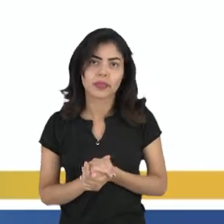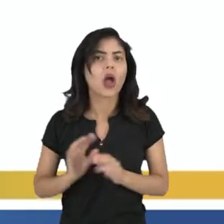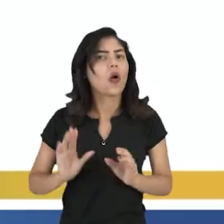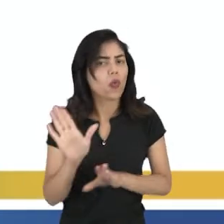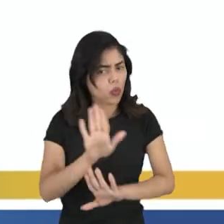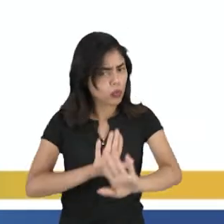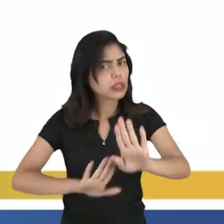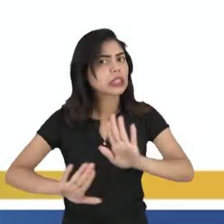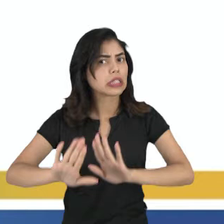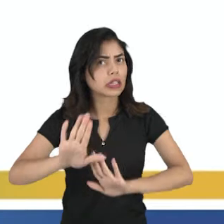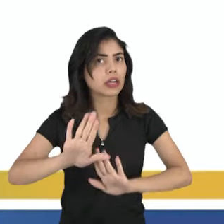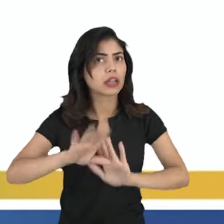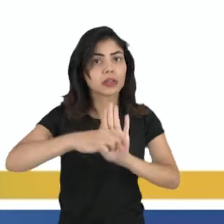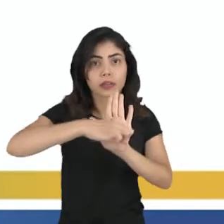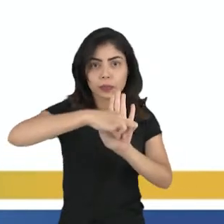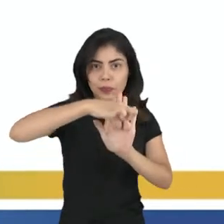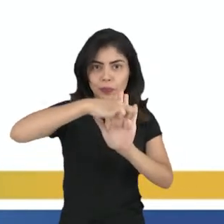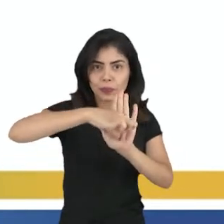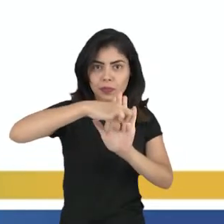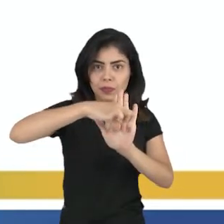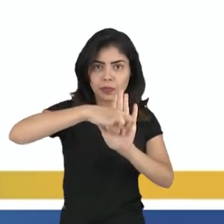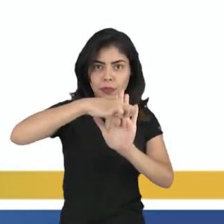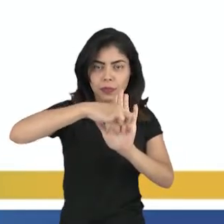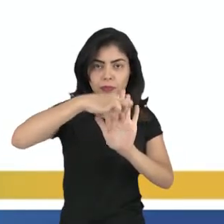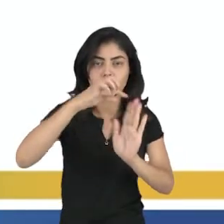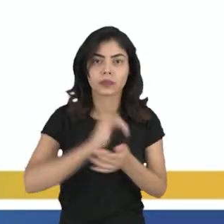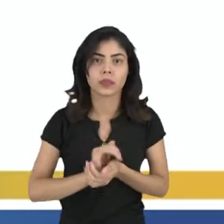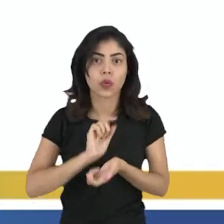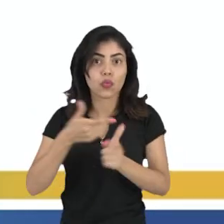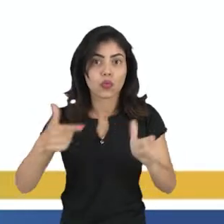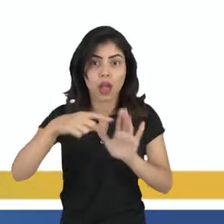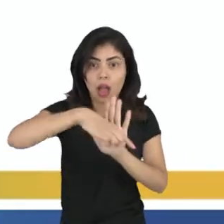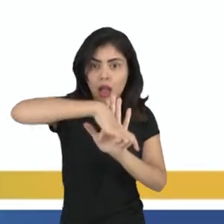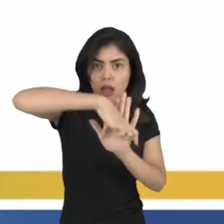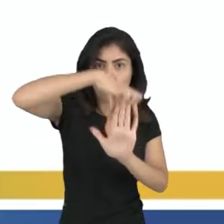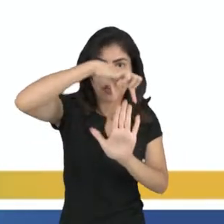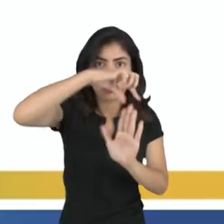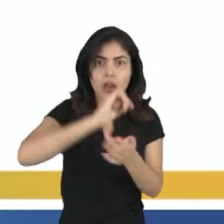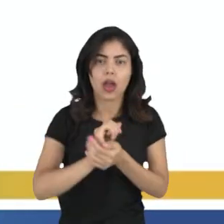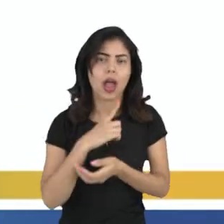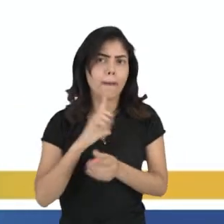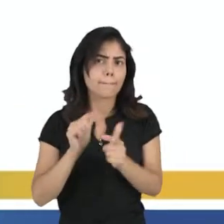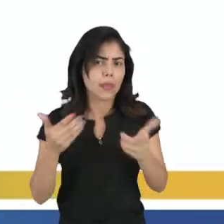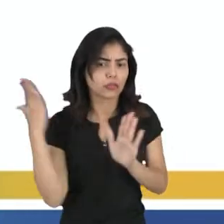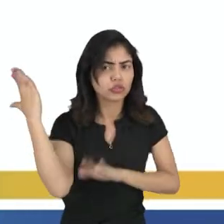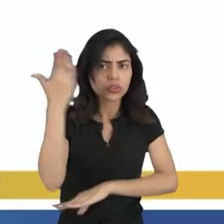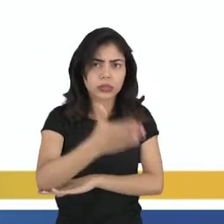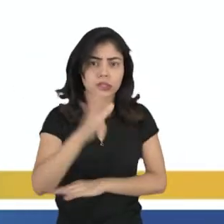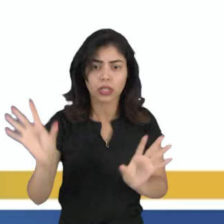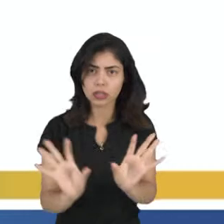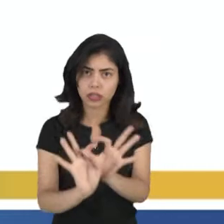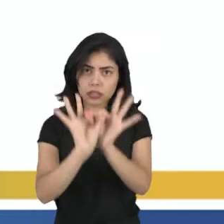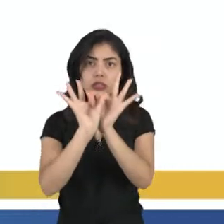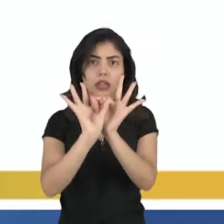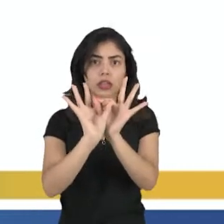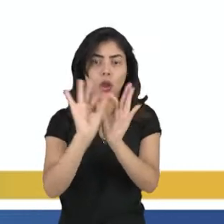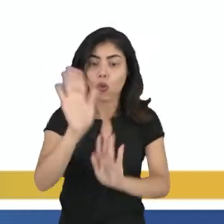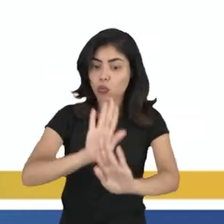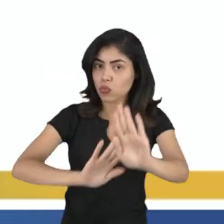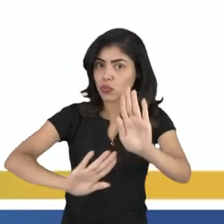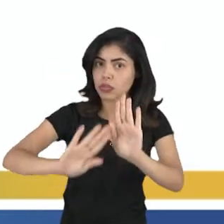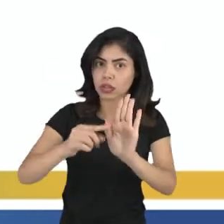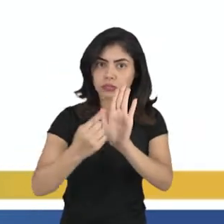para o clitóris, tá? Os lábios maiores, eles vão estar, de certa forma, mais diretamente ligados à proteção